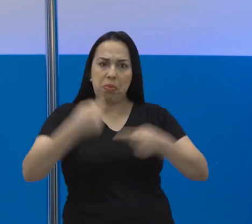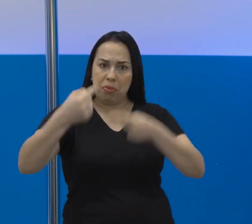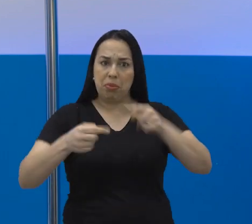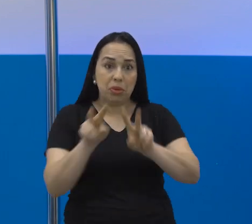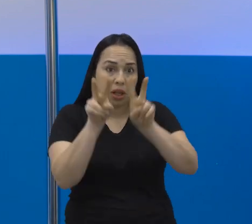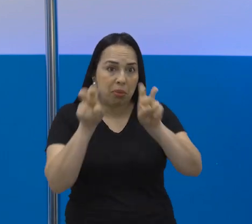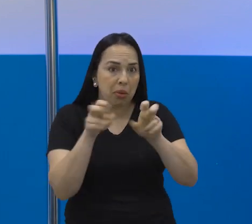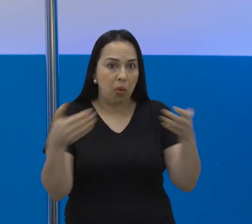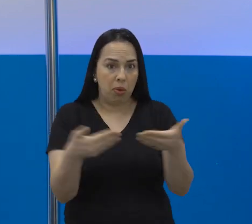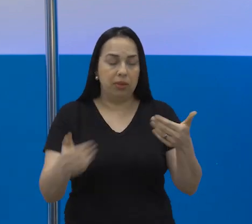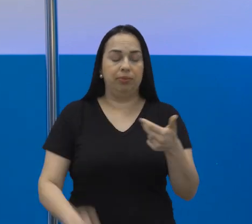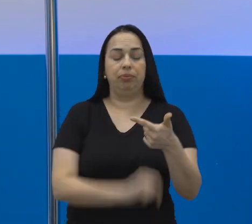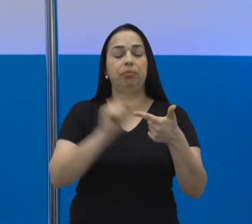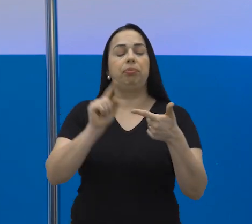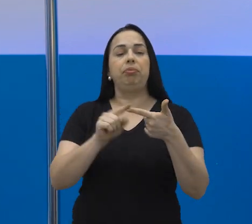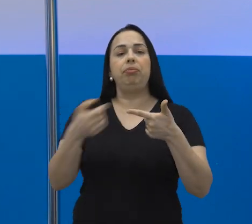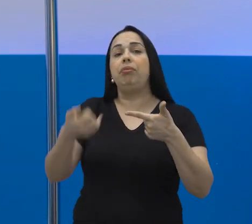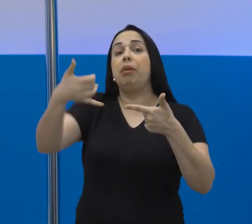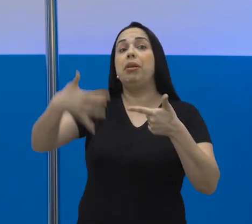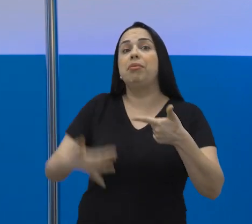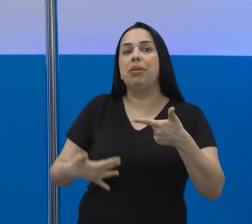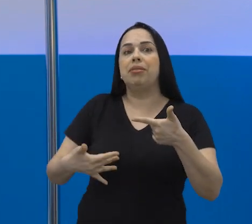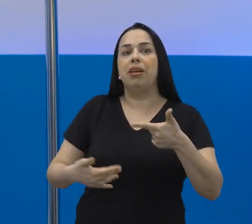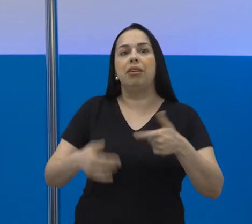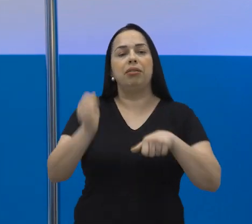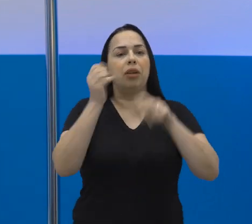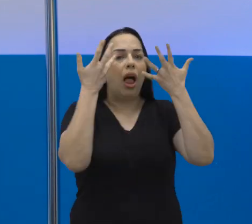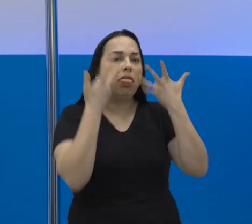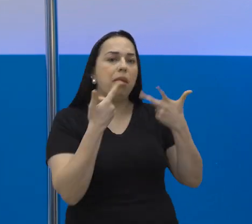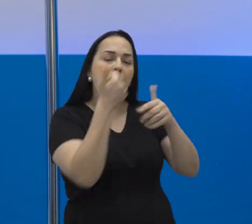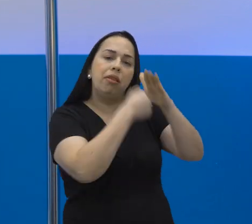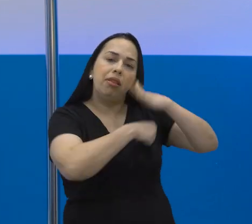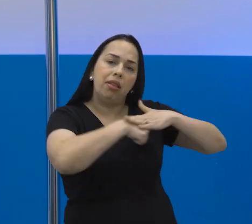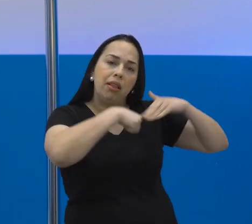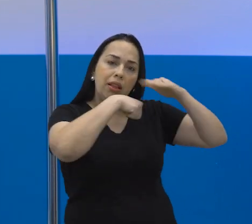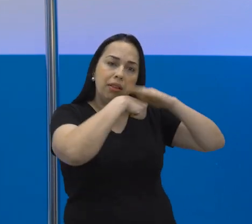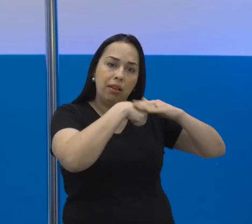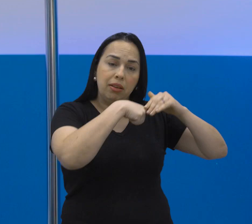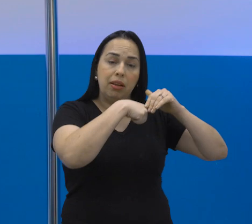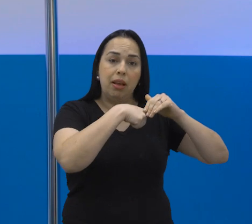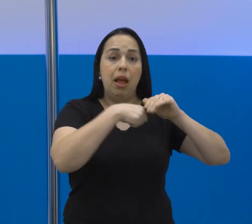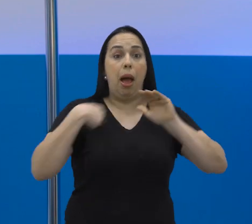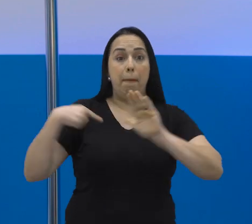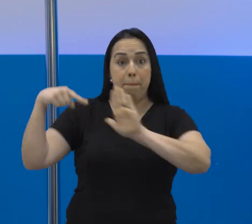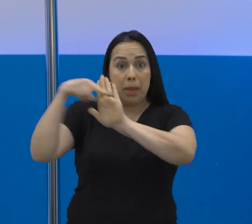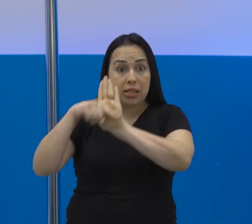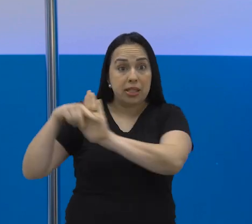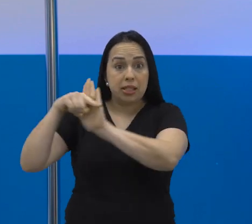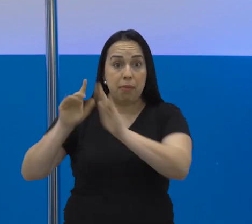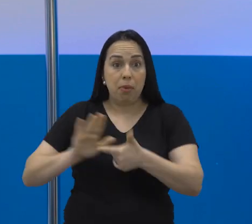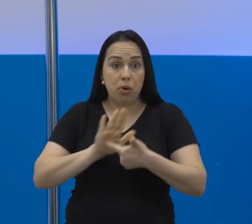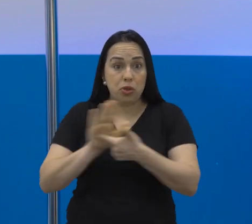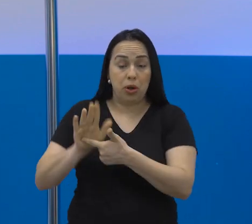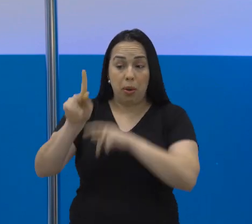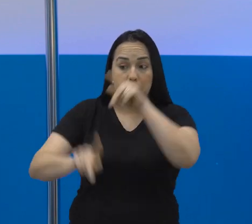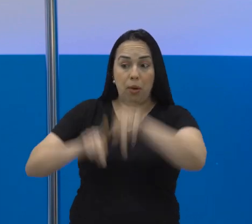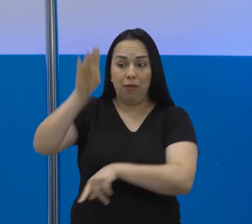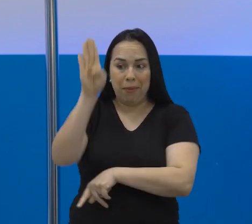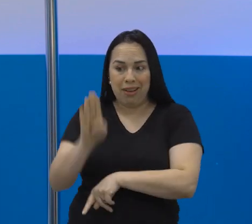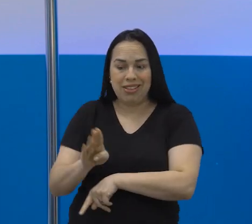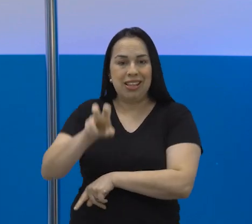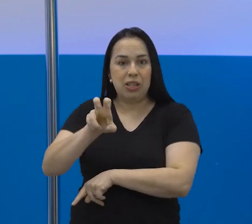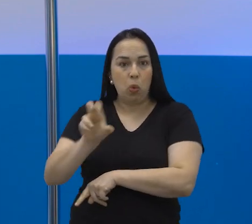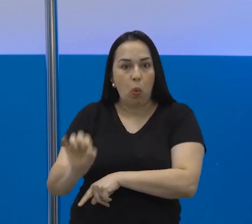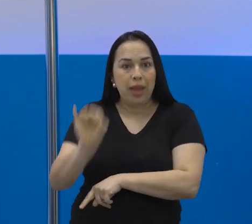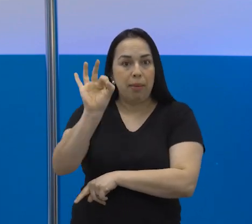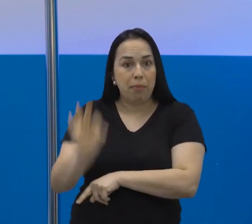nós vamos repercutir esse assunto aqui hoje no Boletim. Também vamos falar sobre animais de estimação. Pesquisa mostrou que